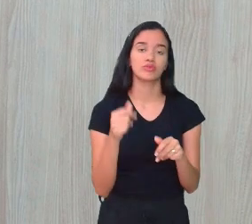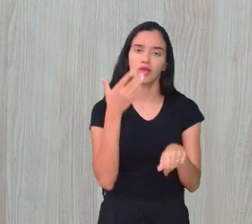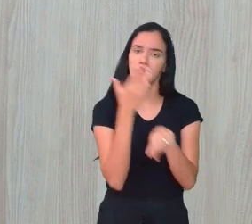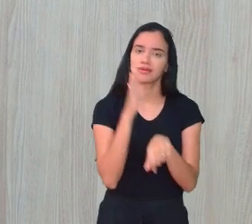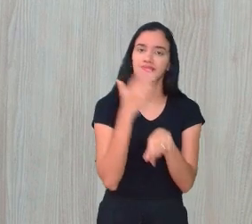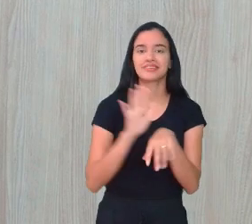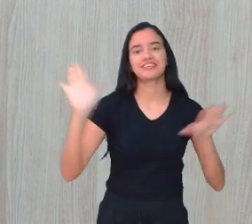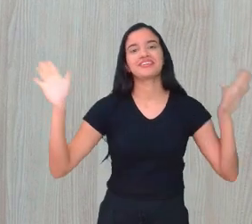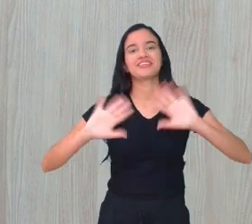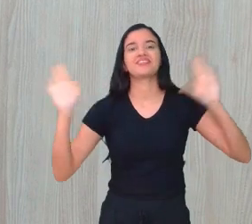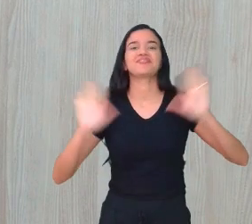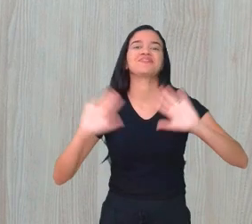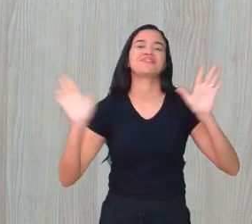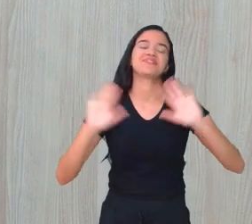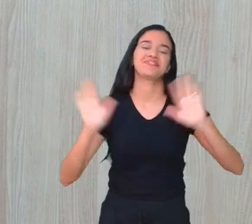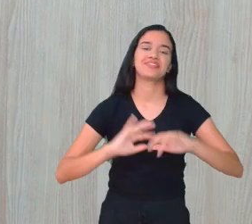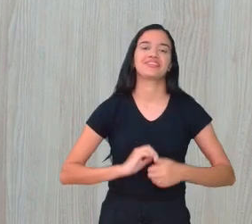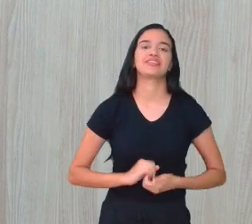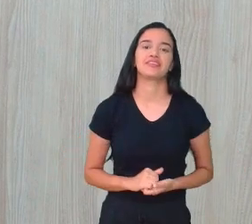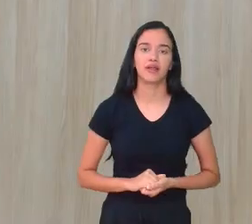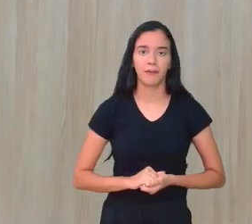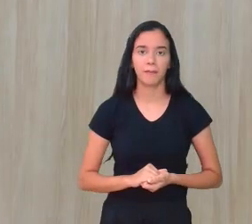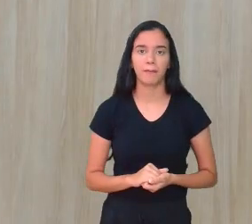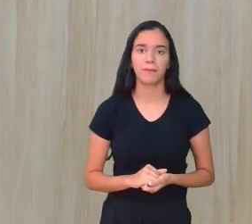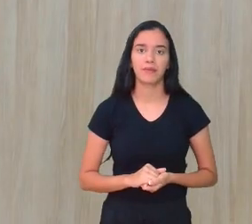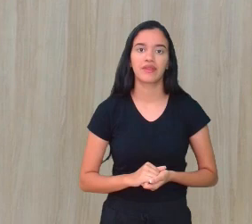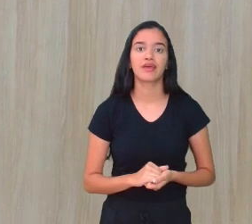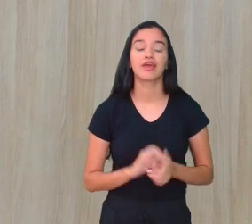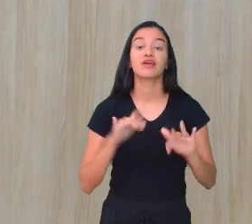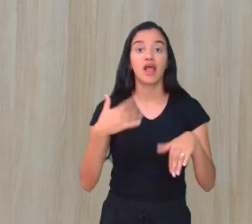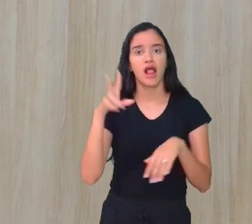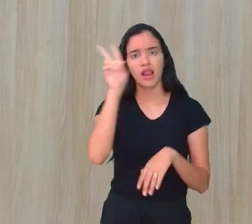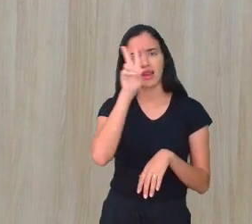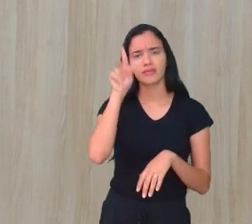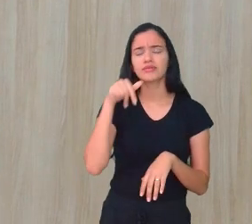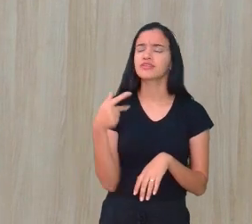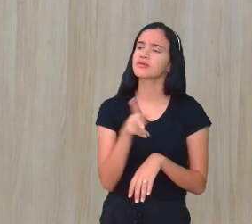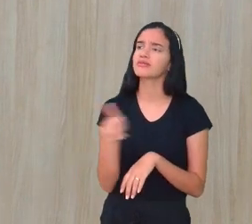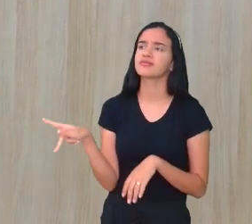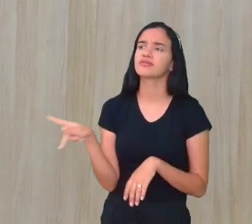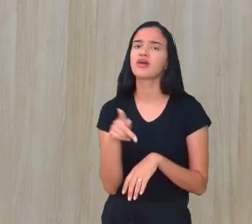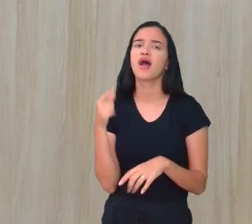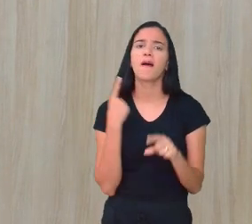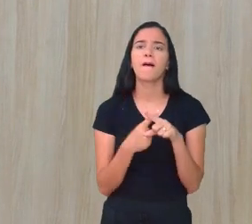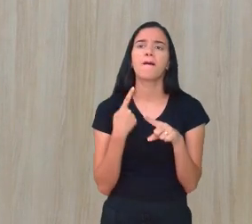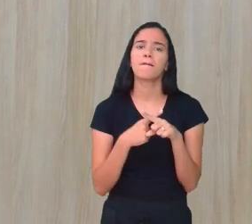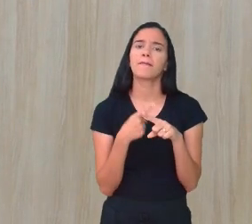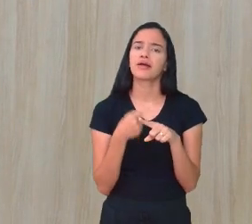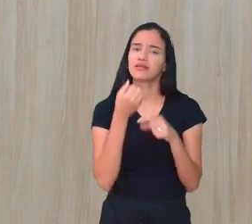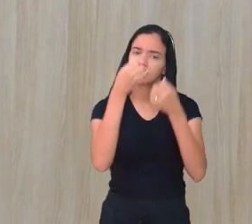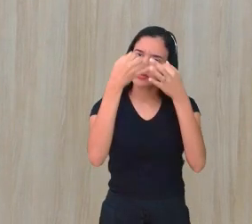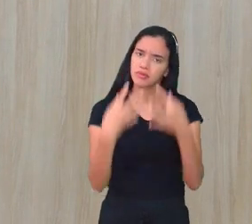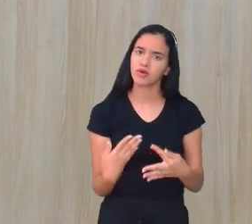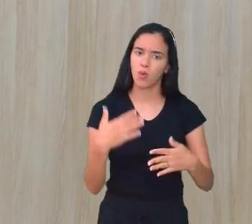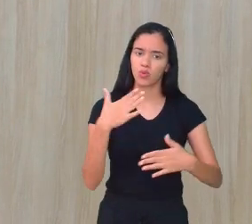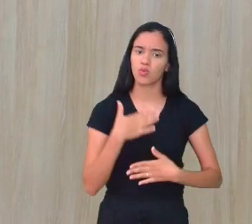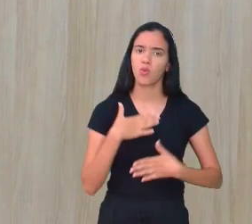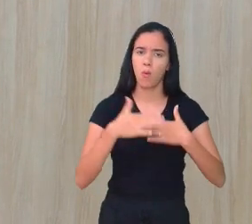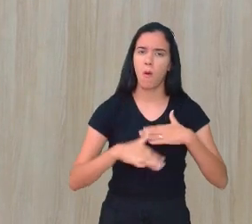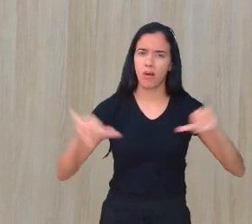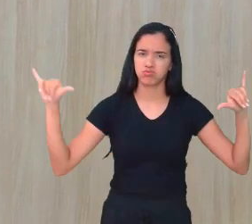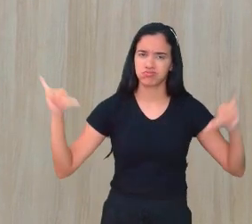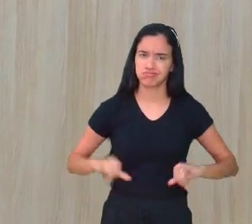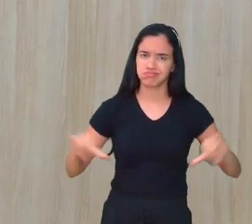Então, tchau, tchau, pessoal. Até a próxima aula. E foi bem lembrado a professora Cláudia falar disso. Porque a gente não falou que o corpo sofre